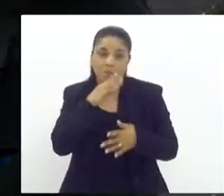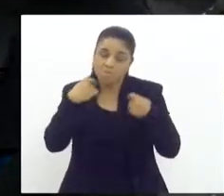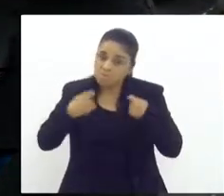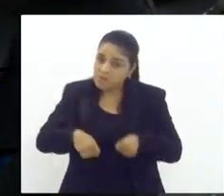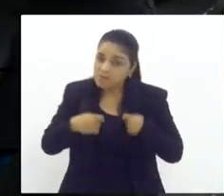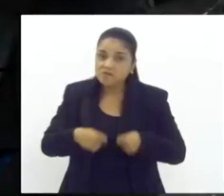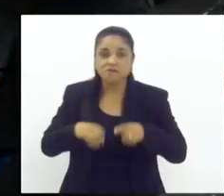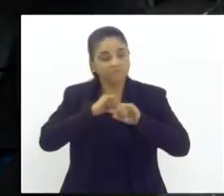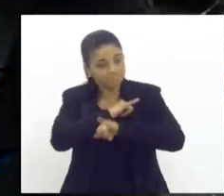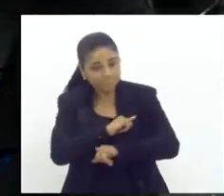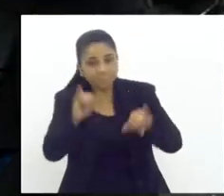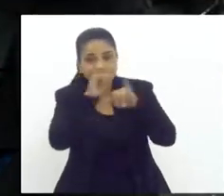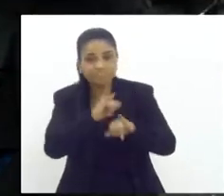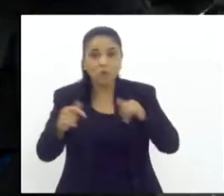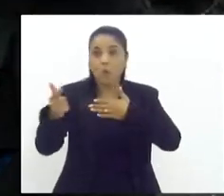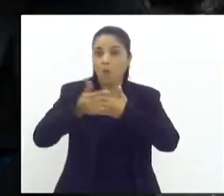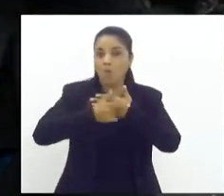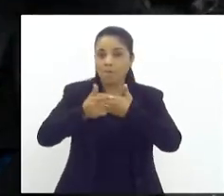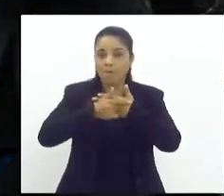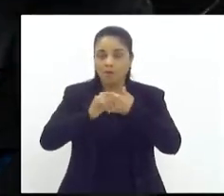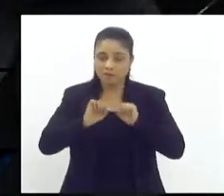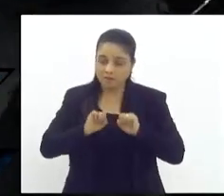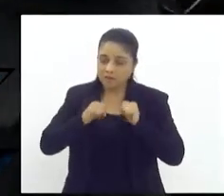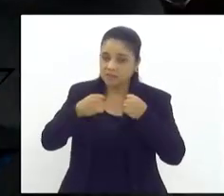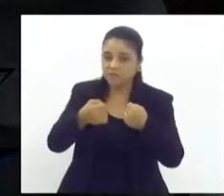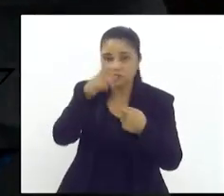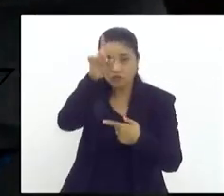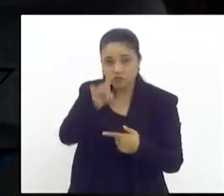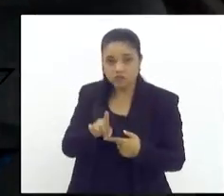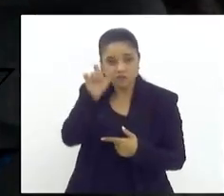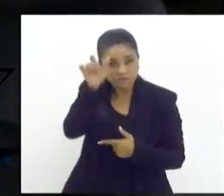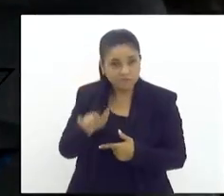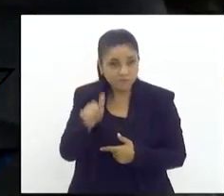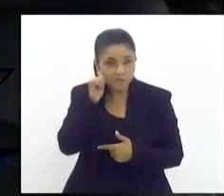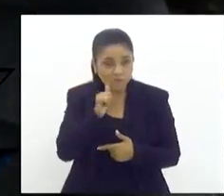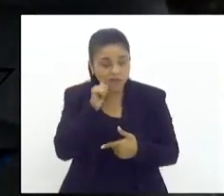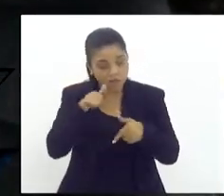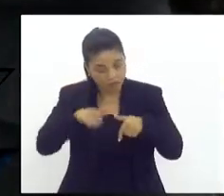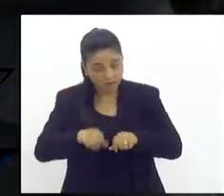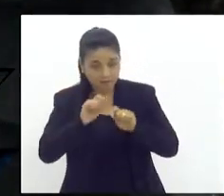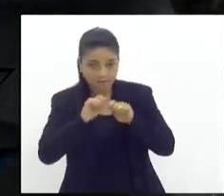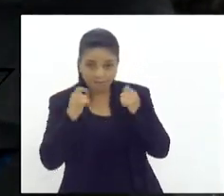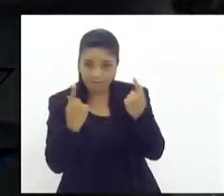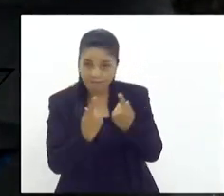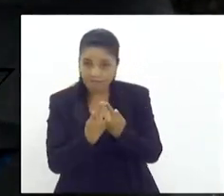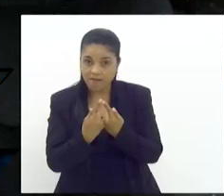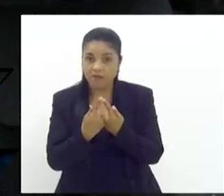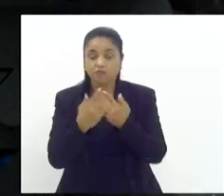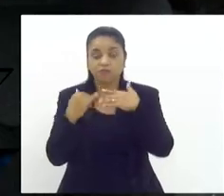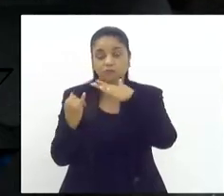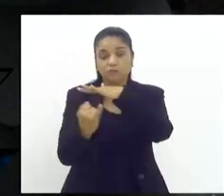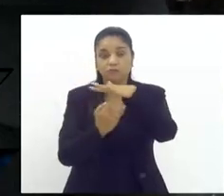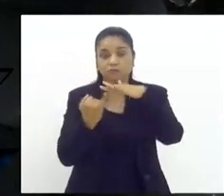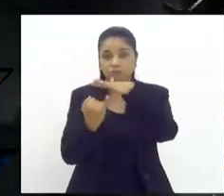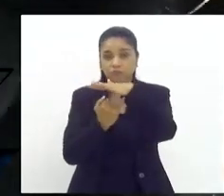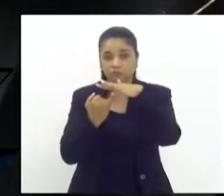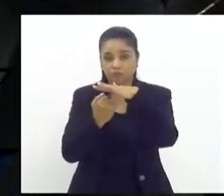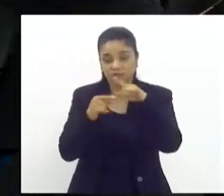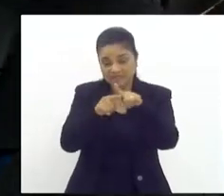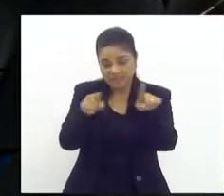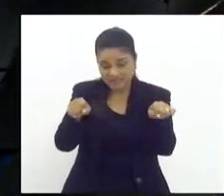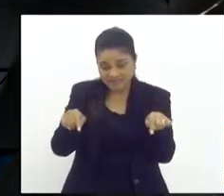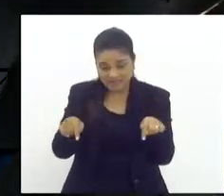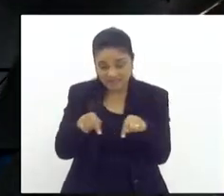hoje que a comissão de defesa dos direitos da mulher tem nessa casa em especial com a instituição da sala